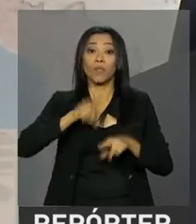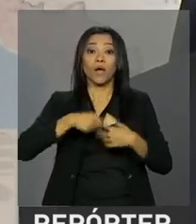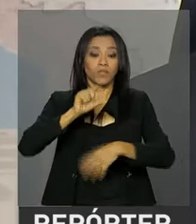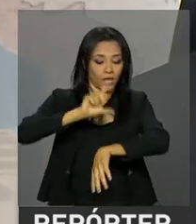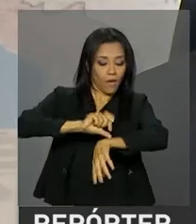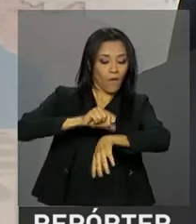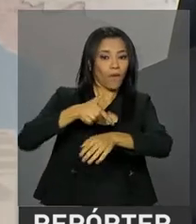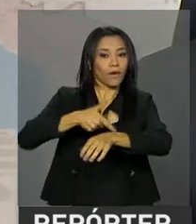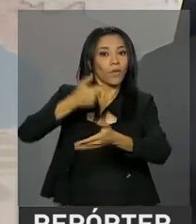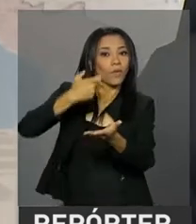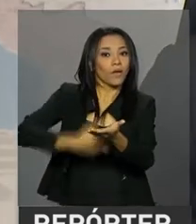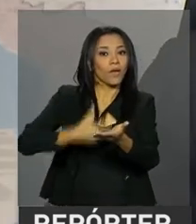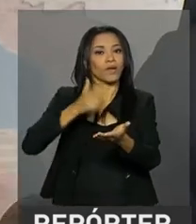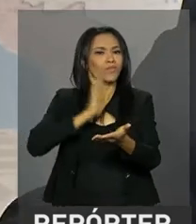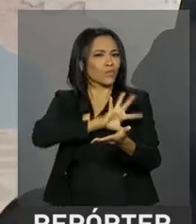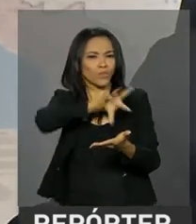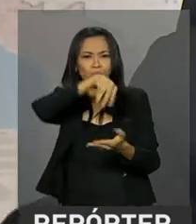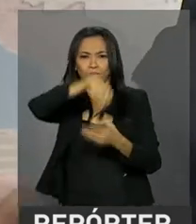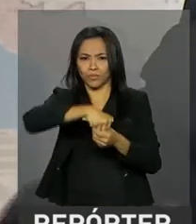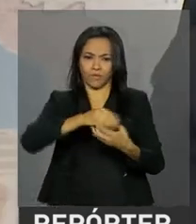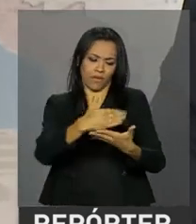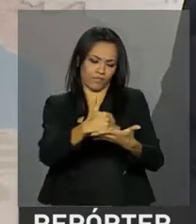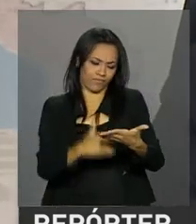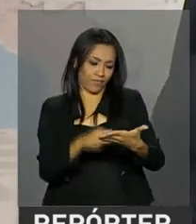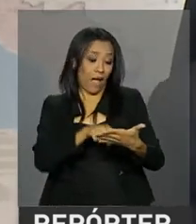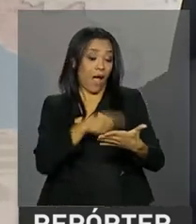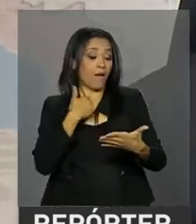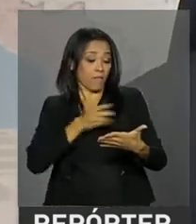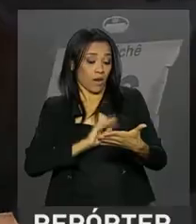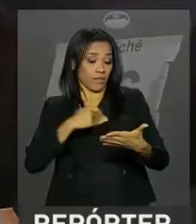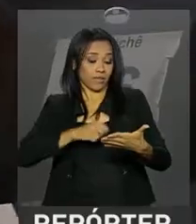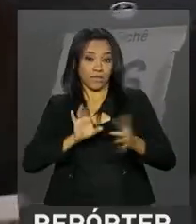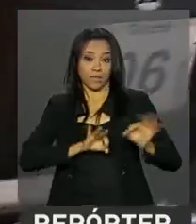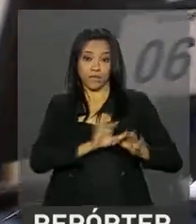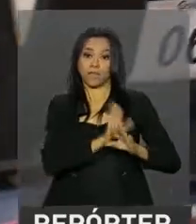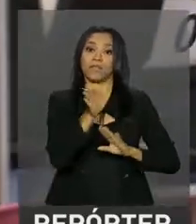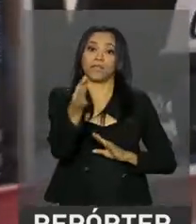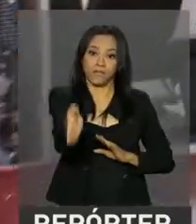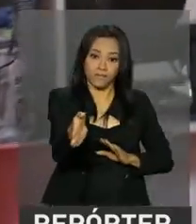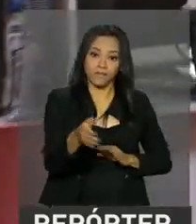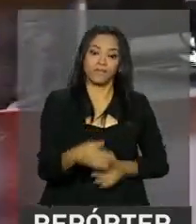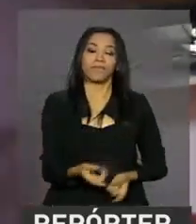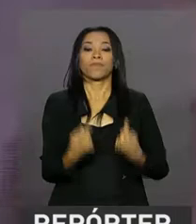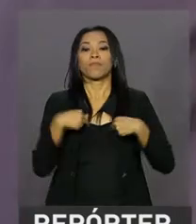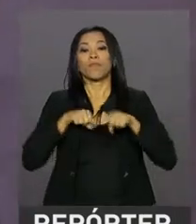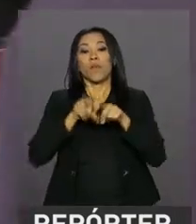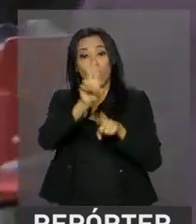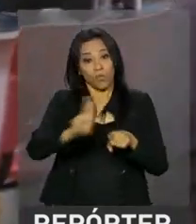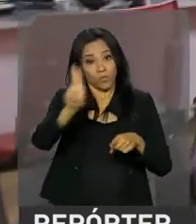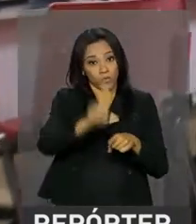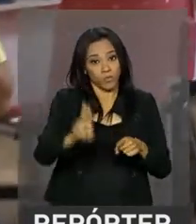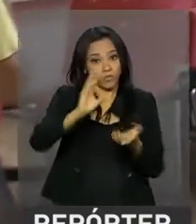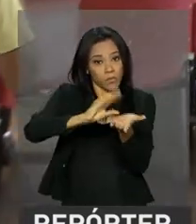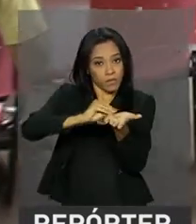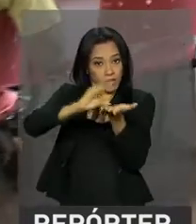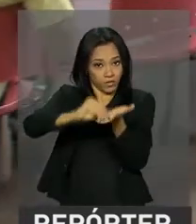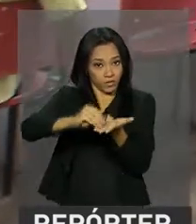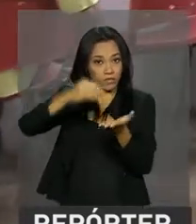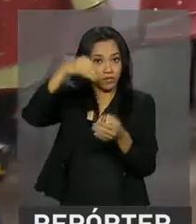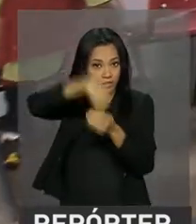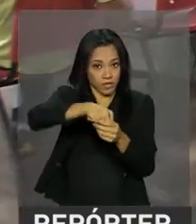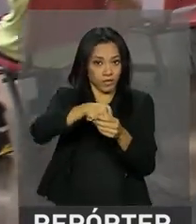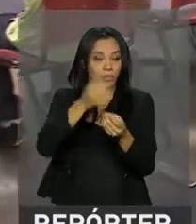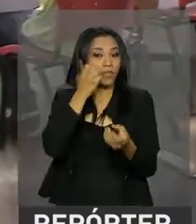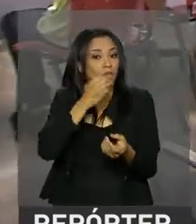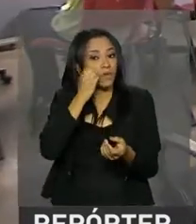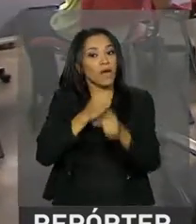local que ele vai se dirigir para fazer aquela entrevista de emprego o uso do aplicativo pelos trabalhadores a fila